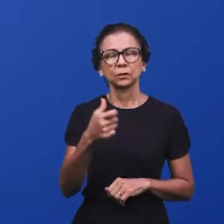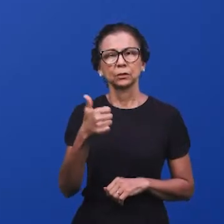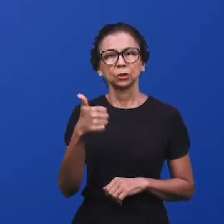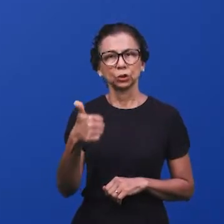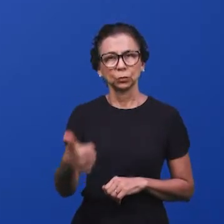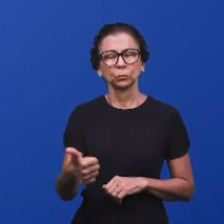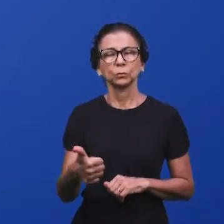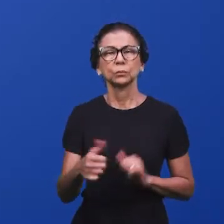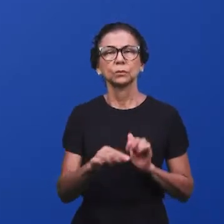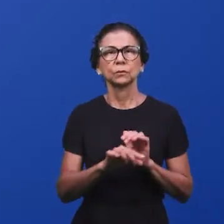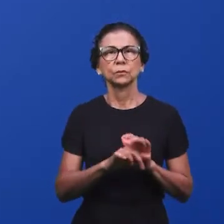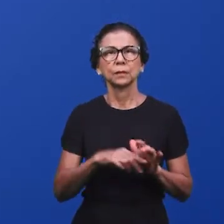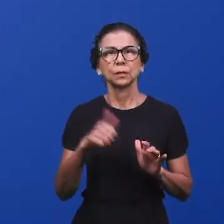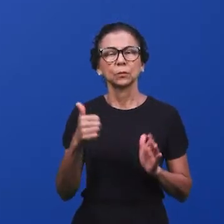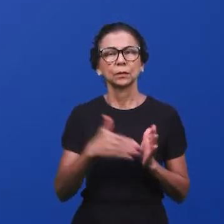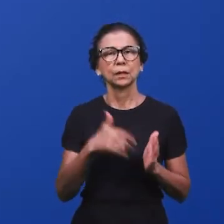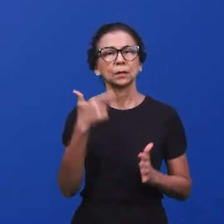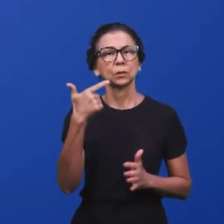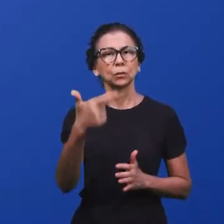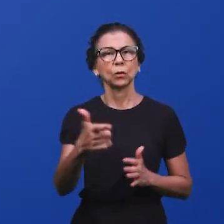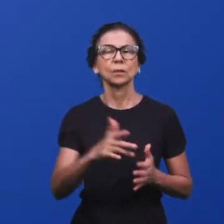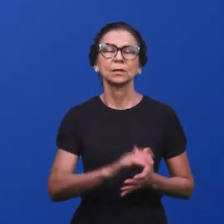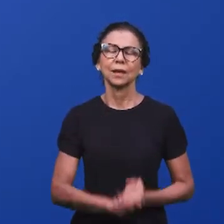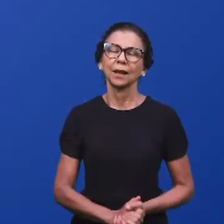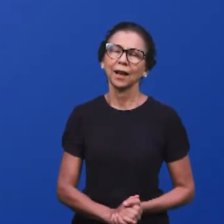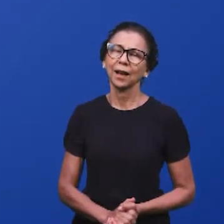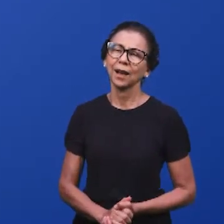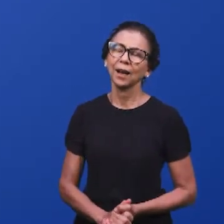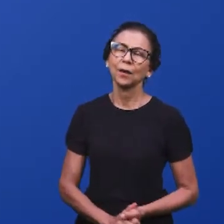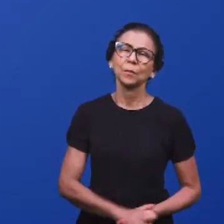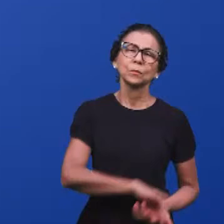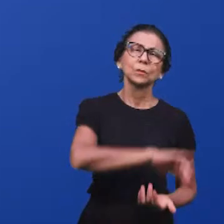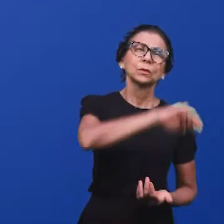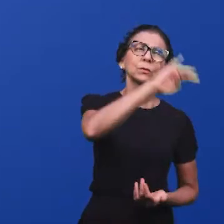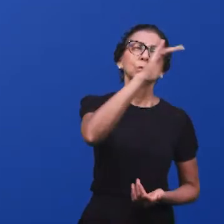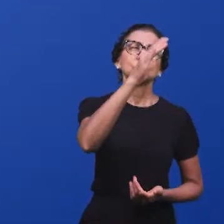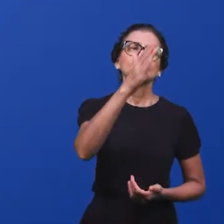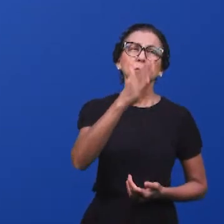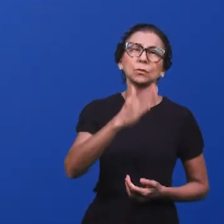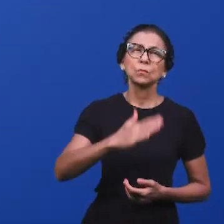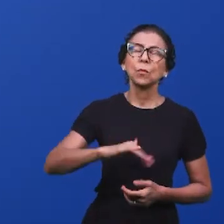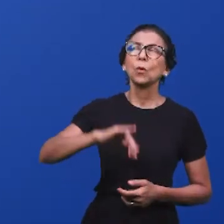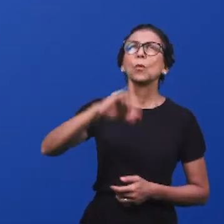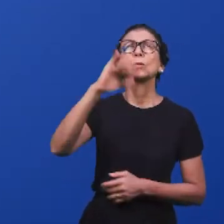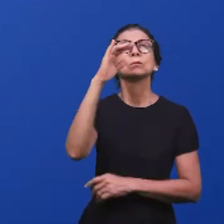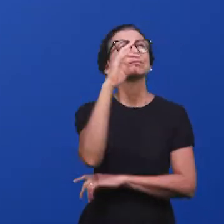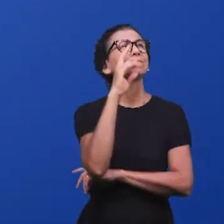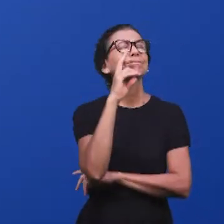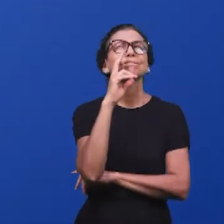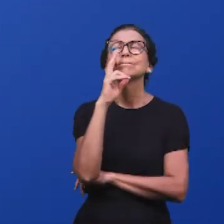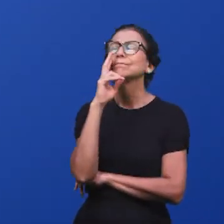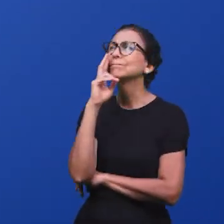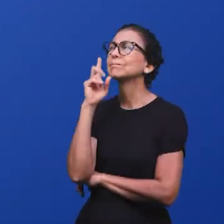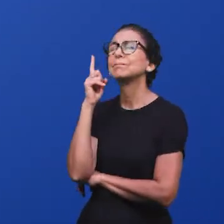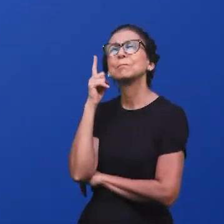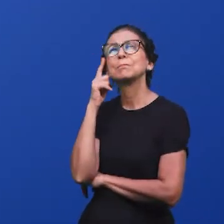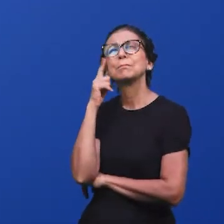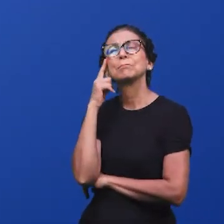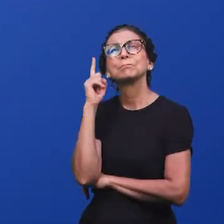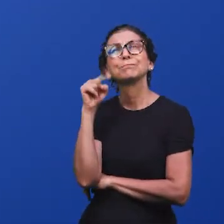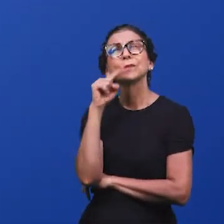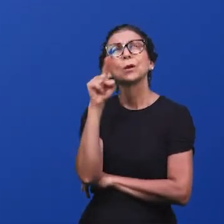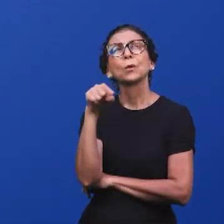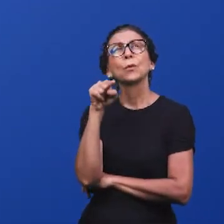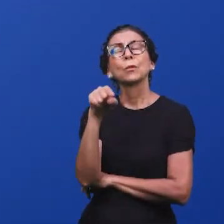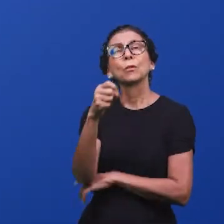1 está a pergunta: elevo os meus olhos para os montes, de onde me virá o socorro? E a